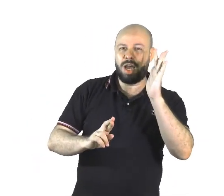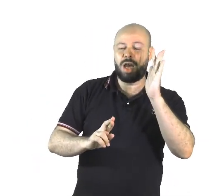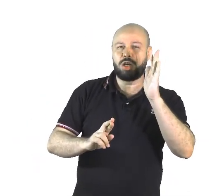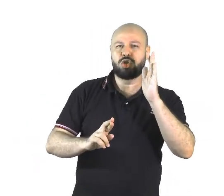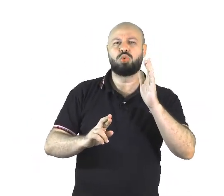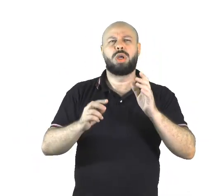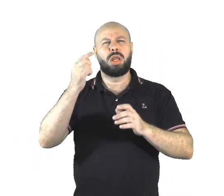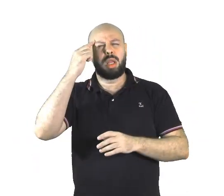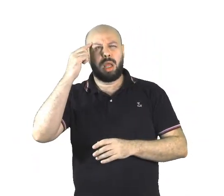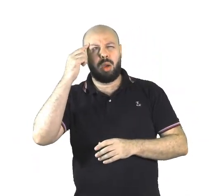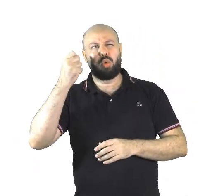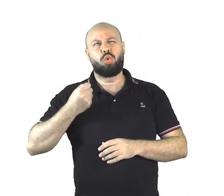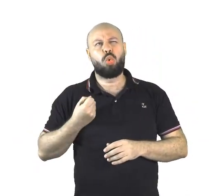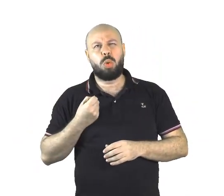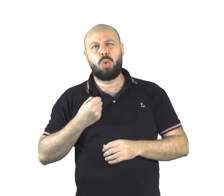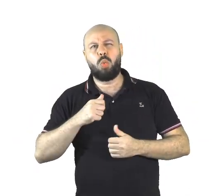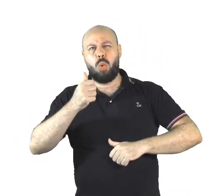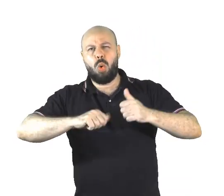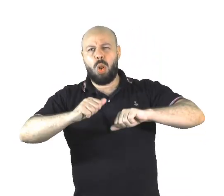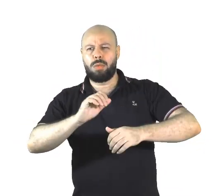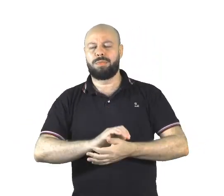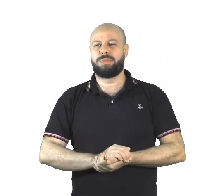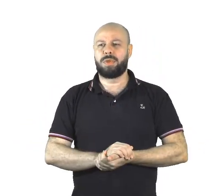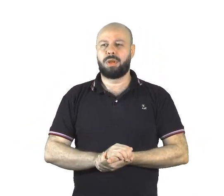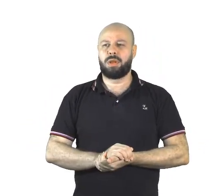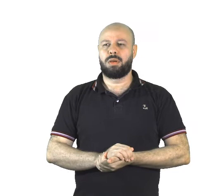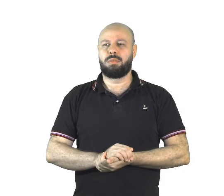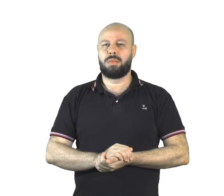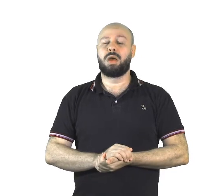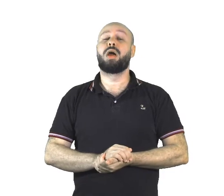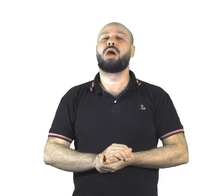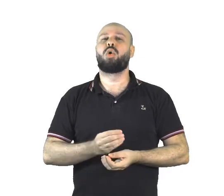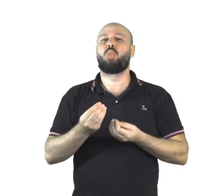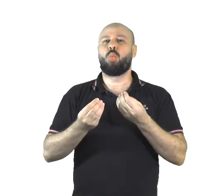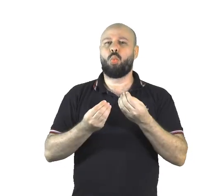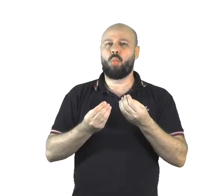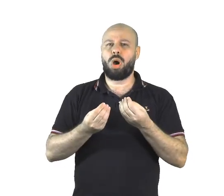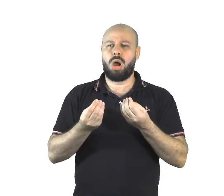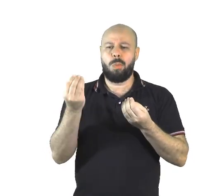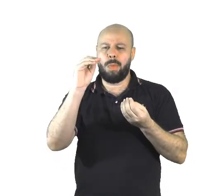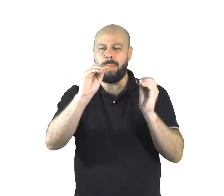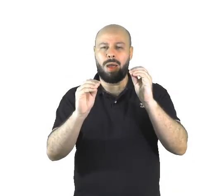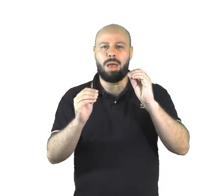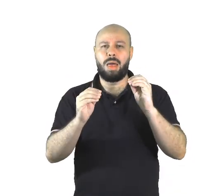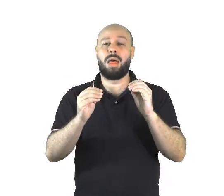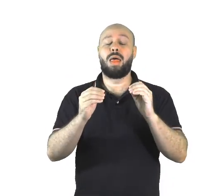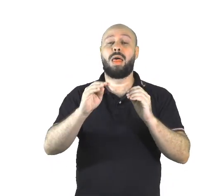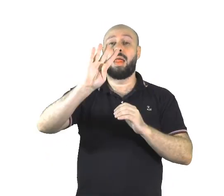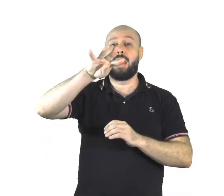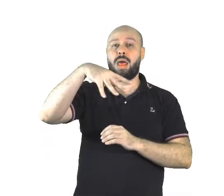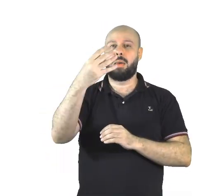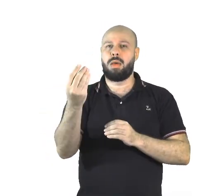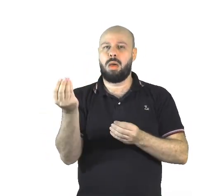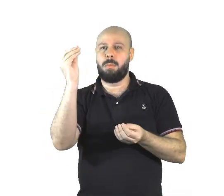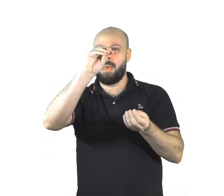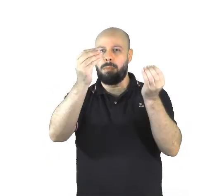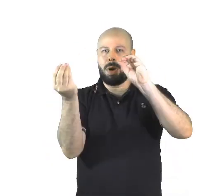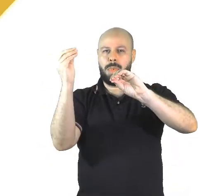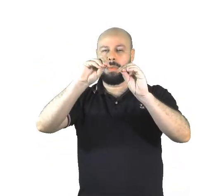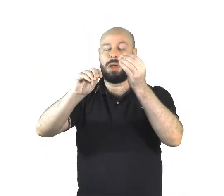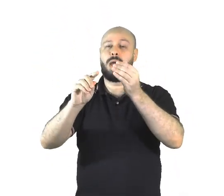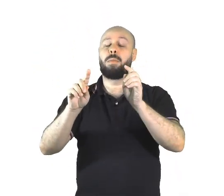dados, os quais costumam ser dispostos em tabelas quando se realiza